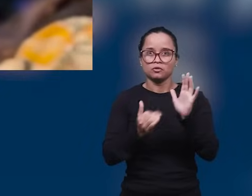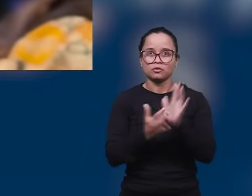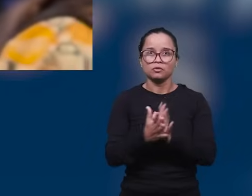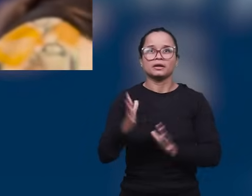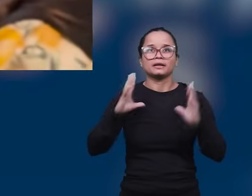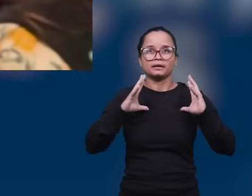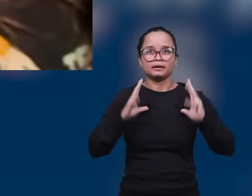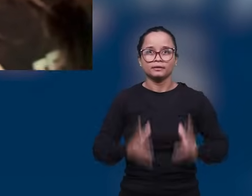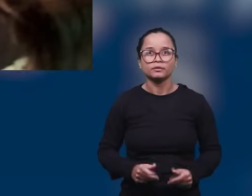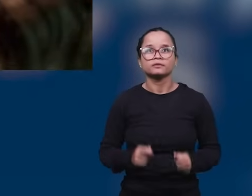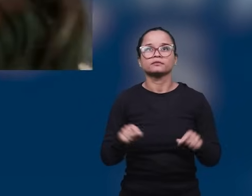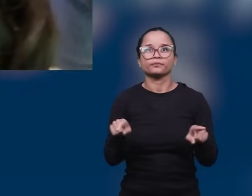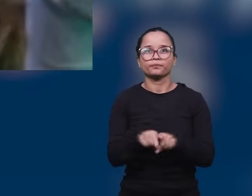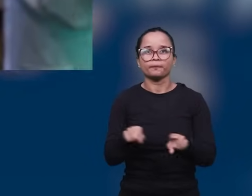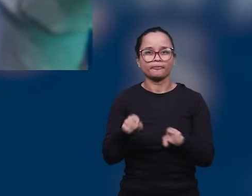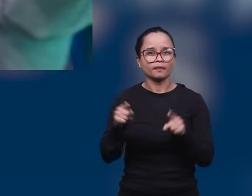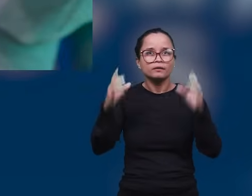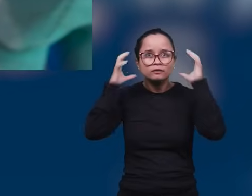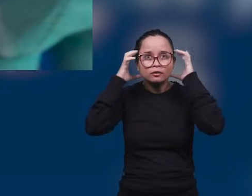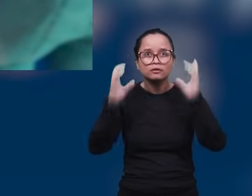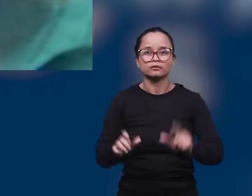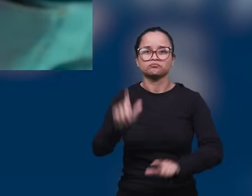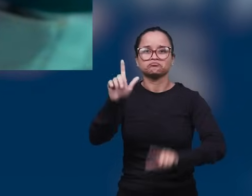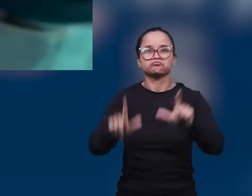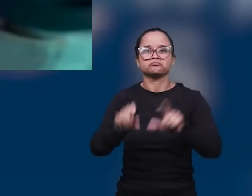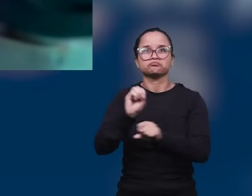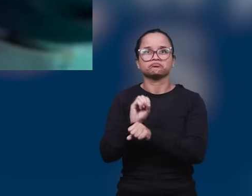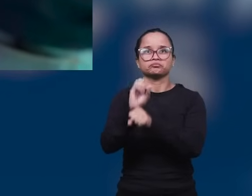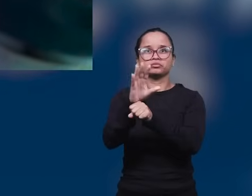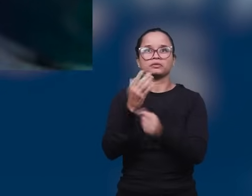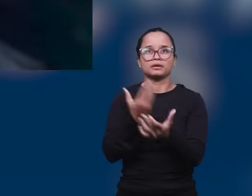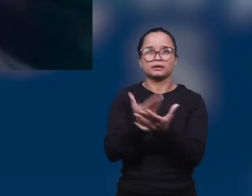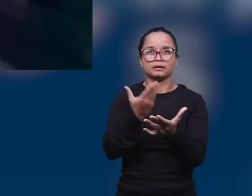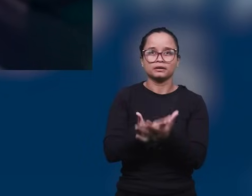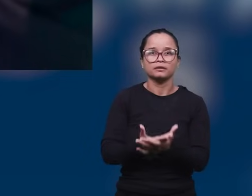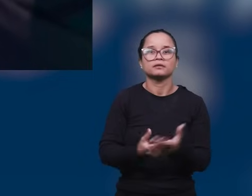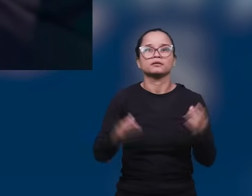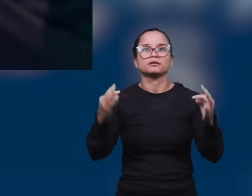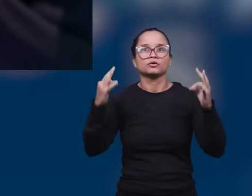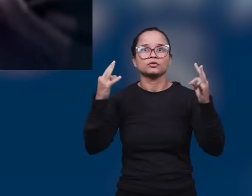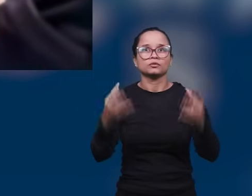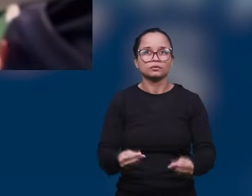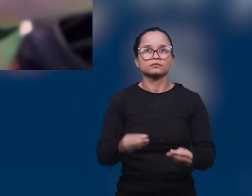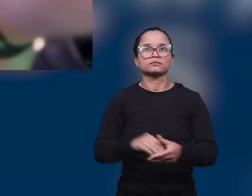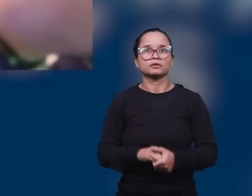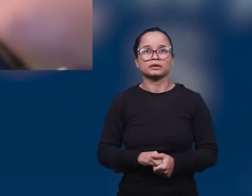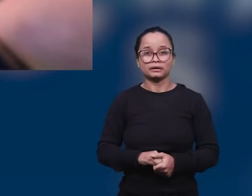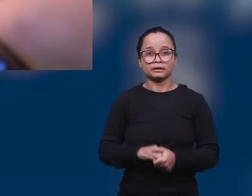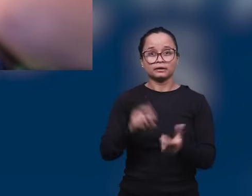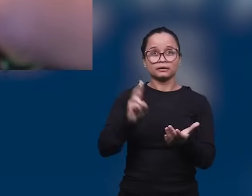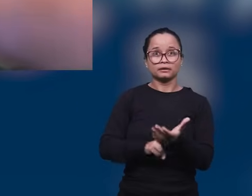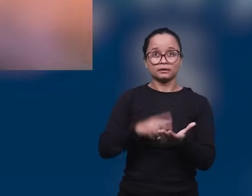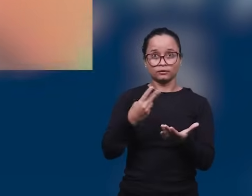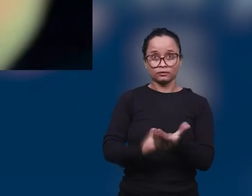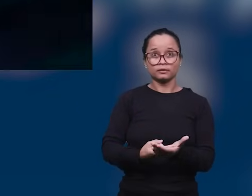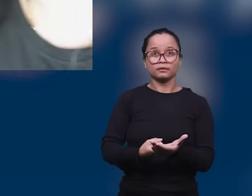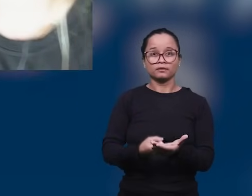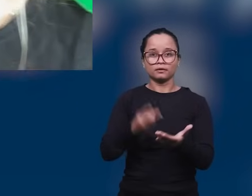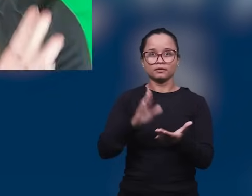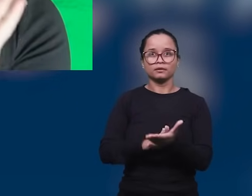louvor, limpeza, cozinha, som, projeção, aulas, atividades para as classes, tradução,